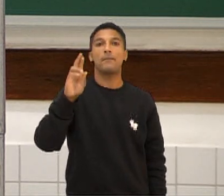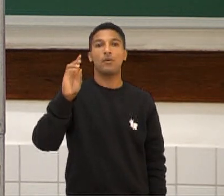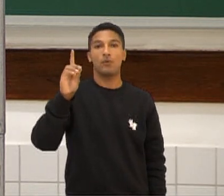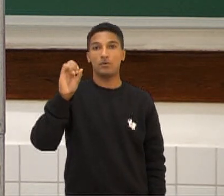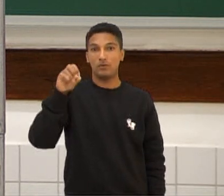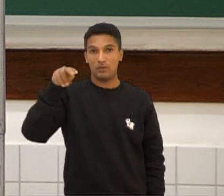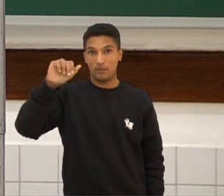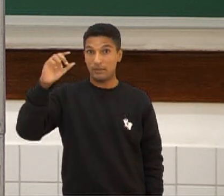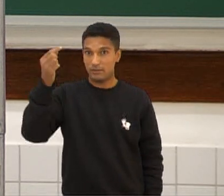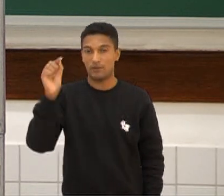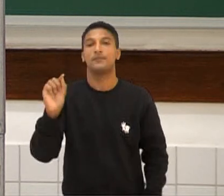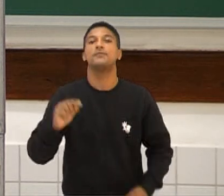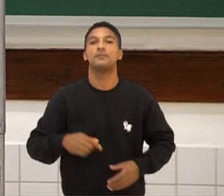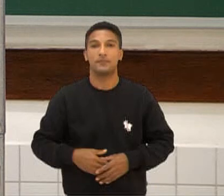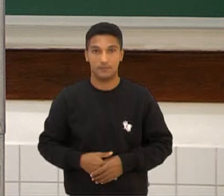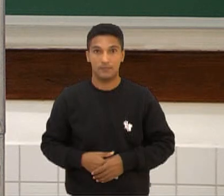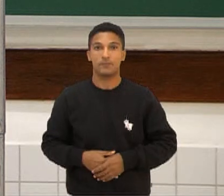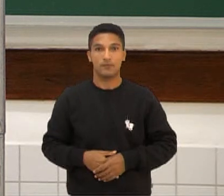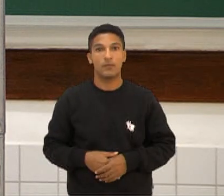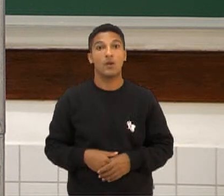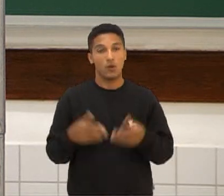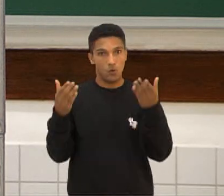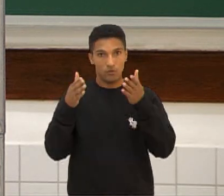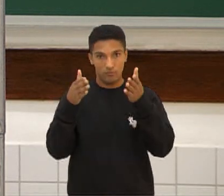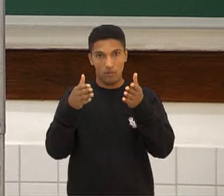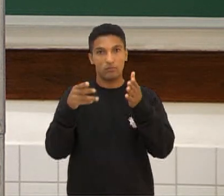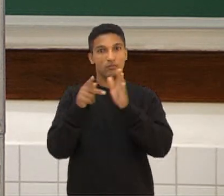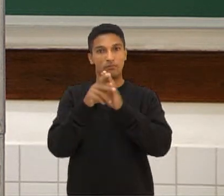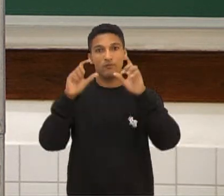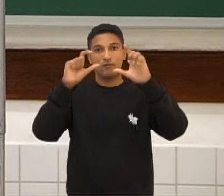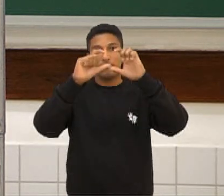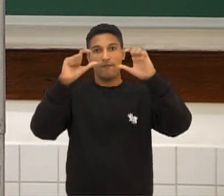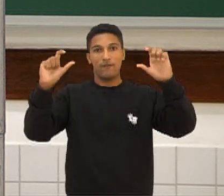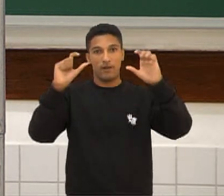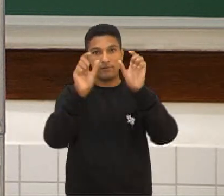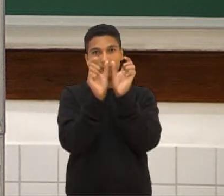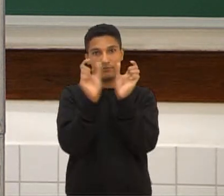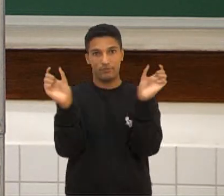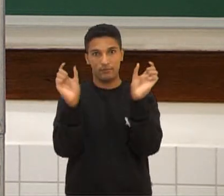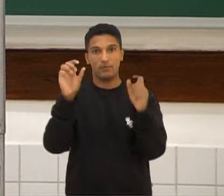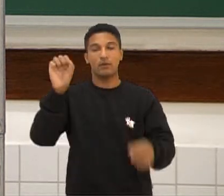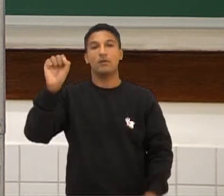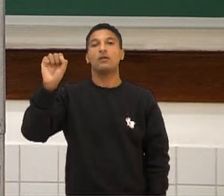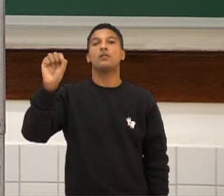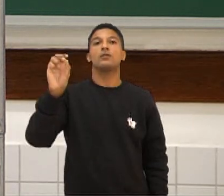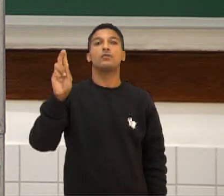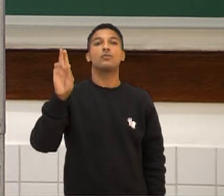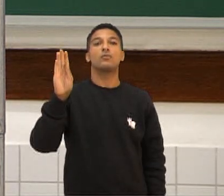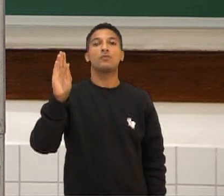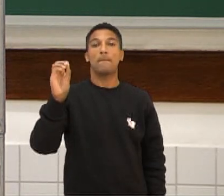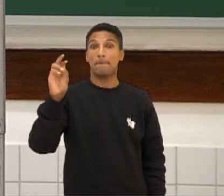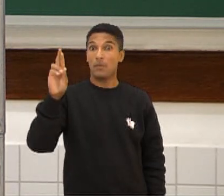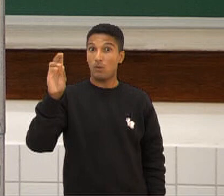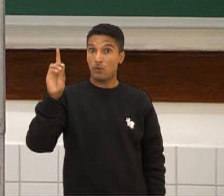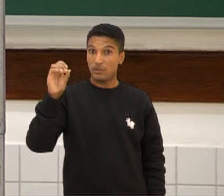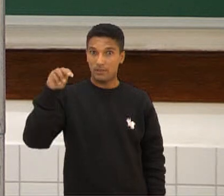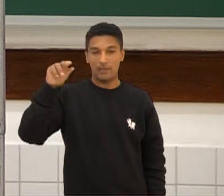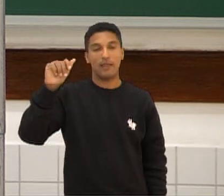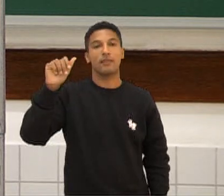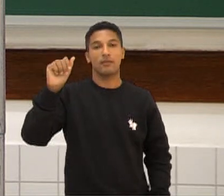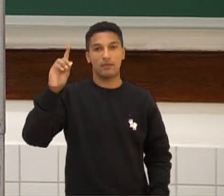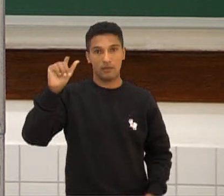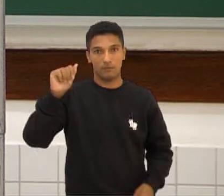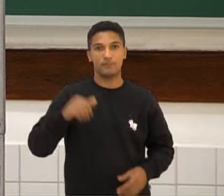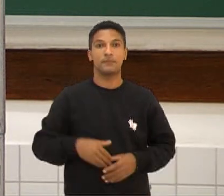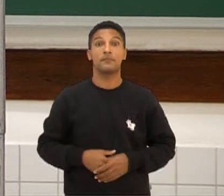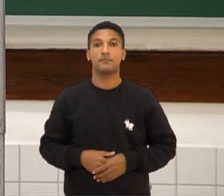nas subordinadas, né? Muito bem, pessoal. Pessoal, é o seguinte, quero lembrar vocês de